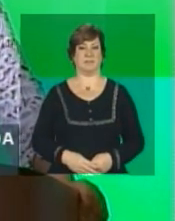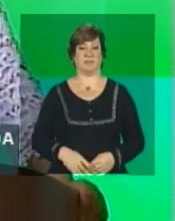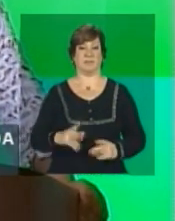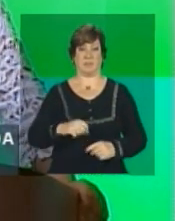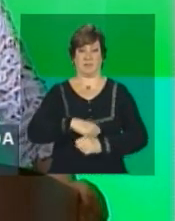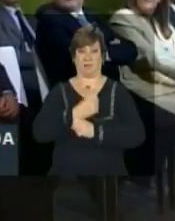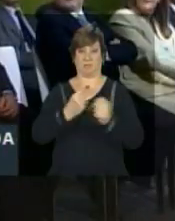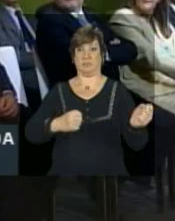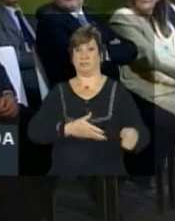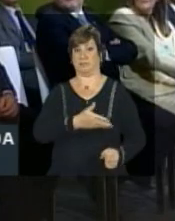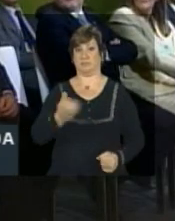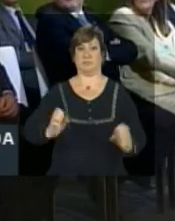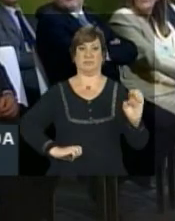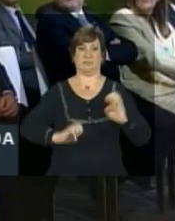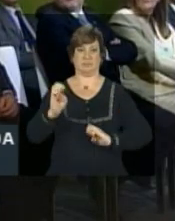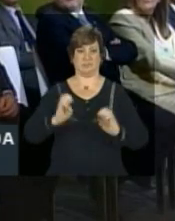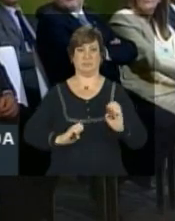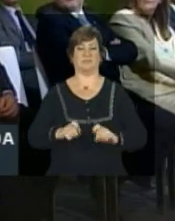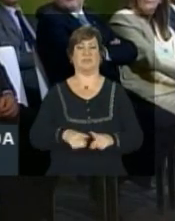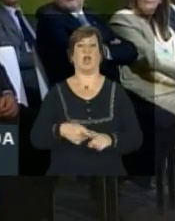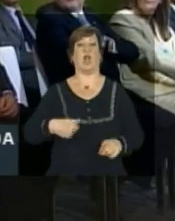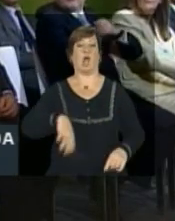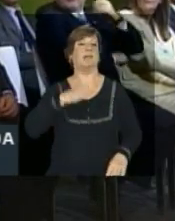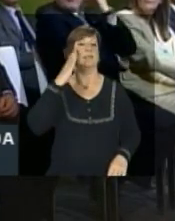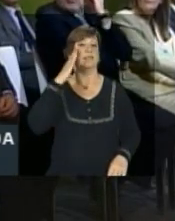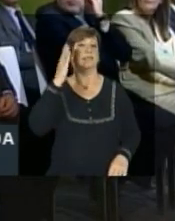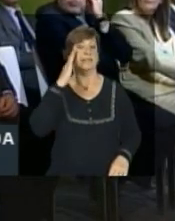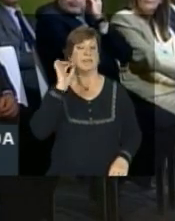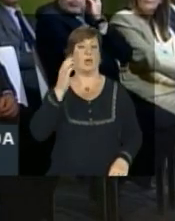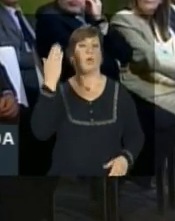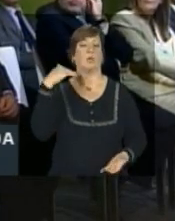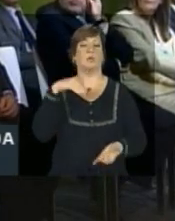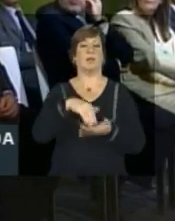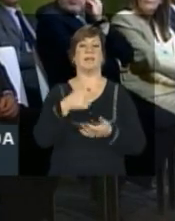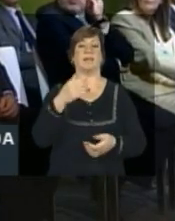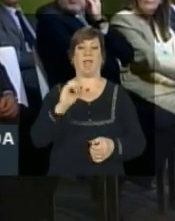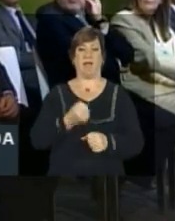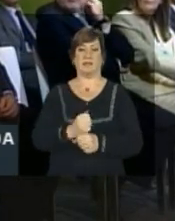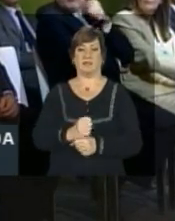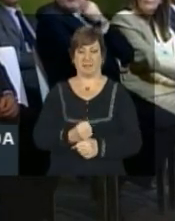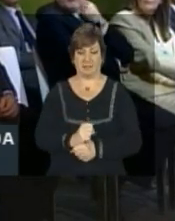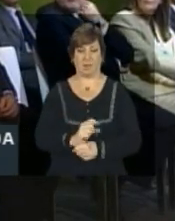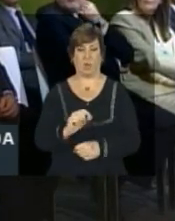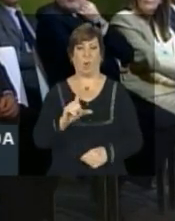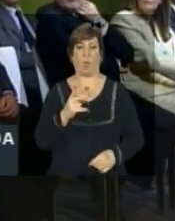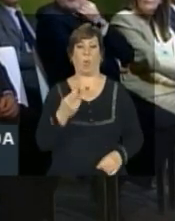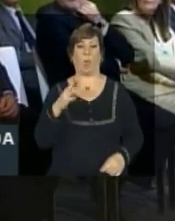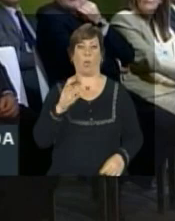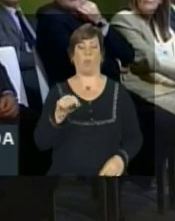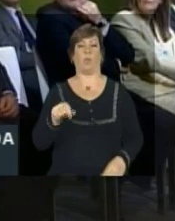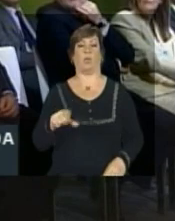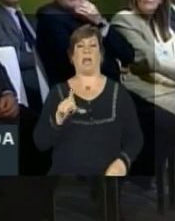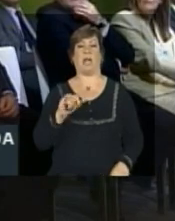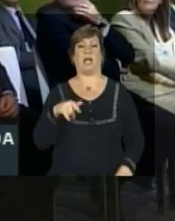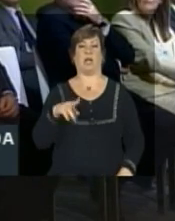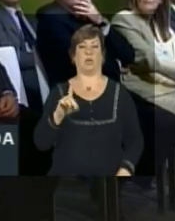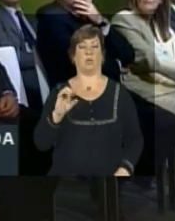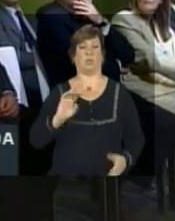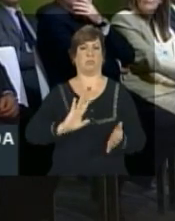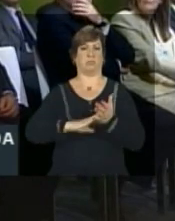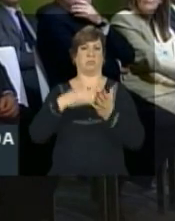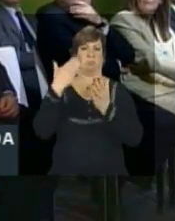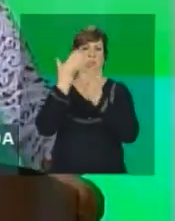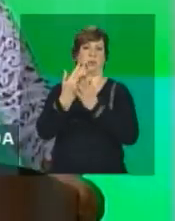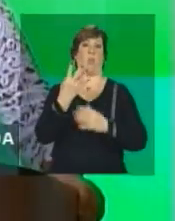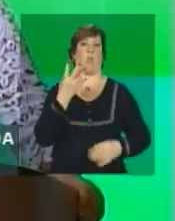Sabemos que nos últimos anos, nos últimos 10 anos, para ser precisa, o lucro líquido da Petrobras foi multiplicado